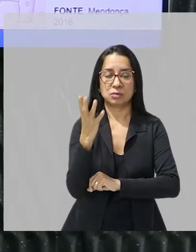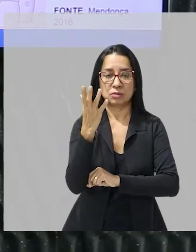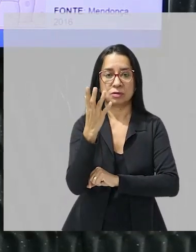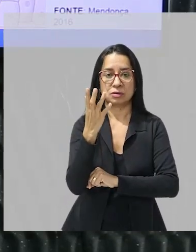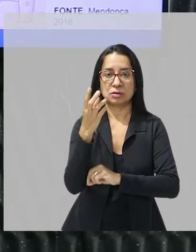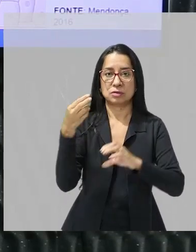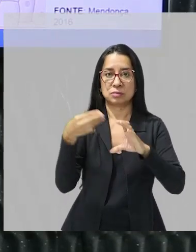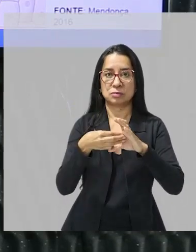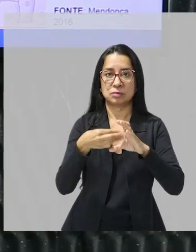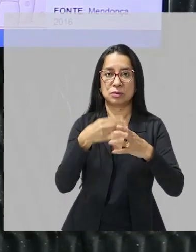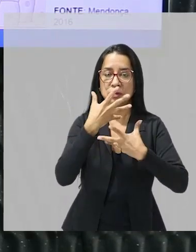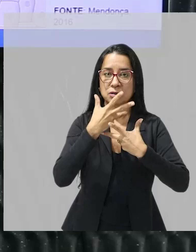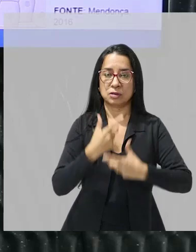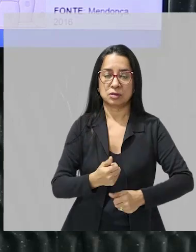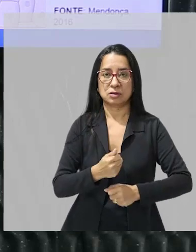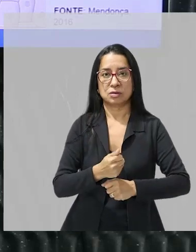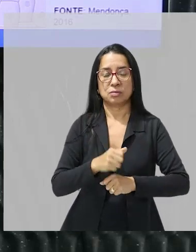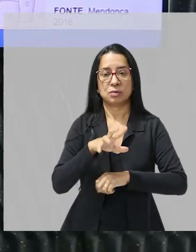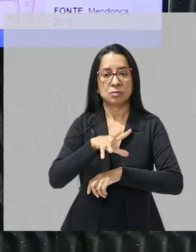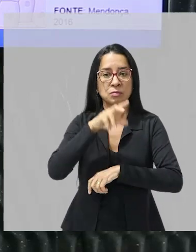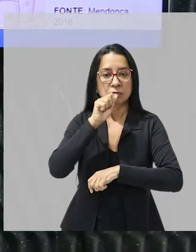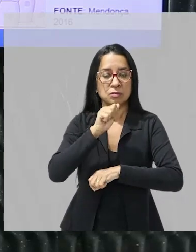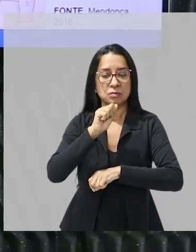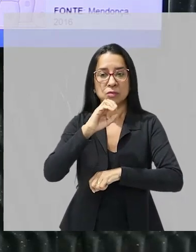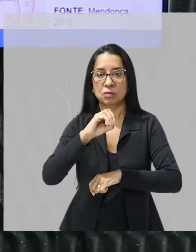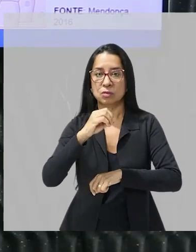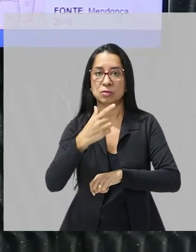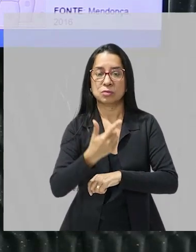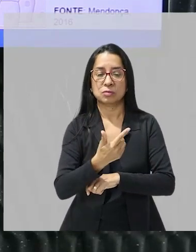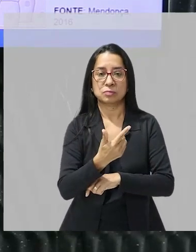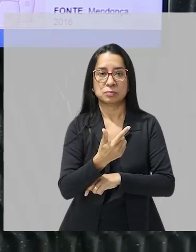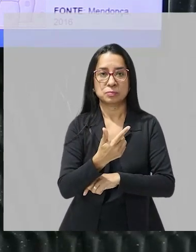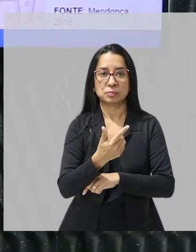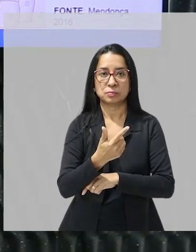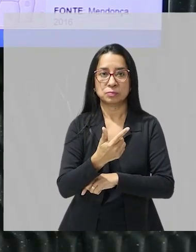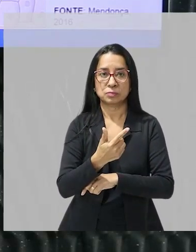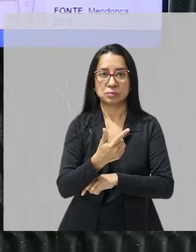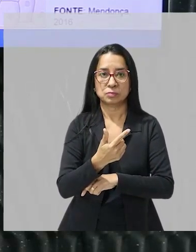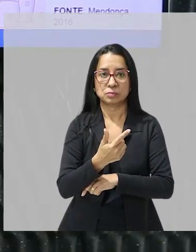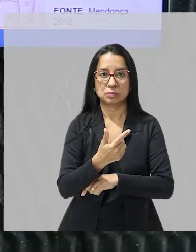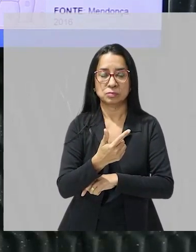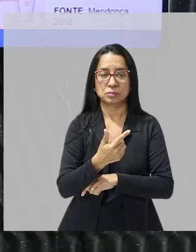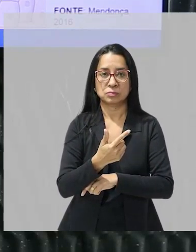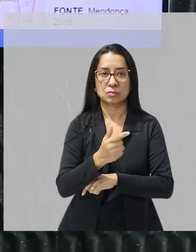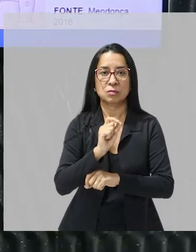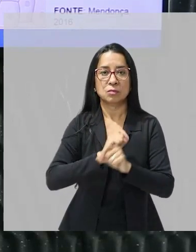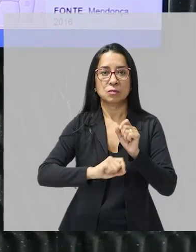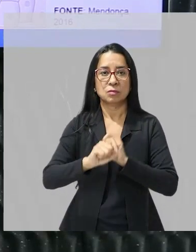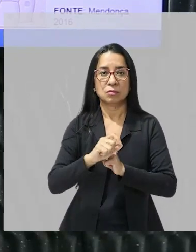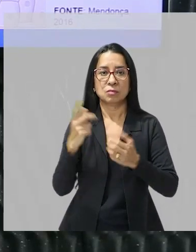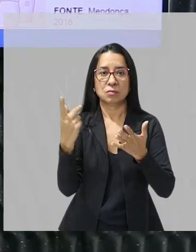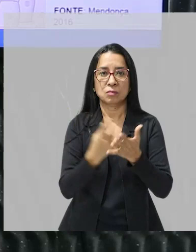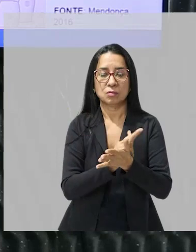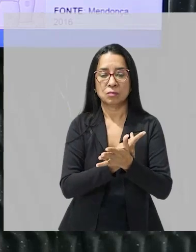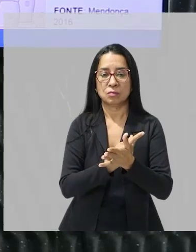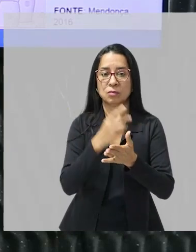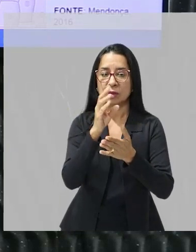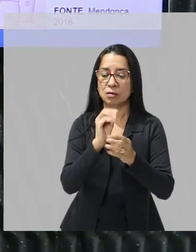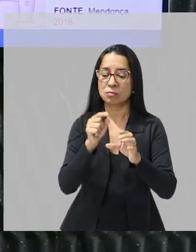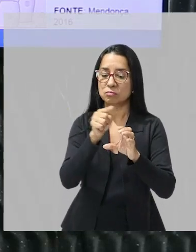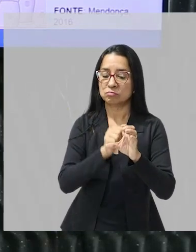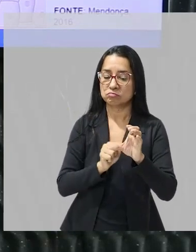está recebendo o gás carbônico, tá? E aí o que vai acontecer? Ela